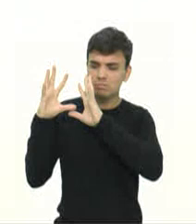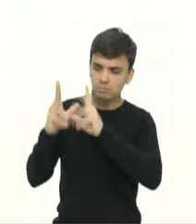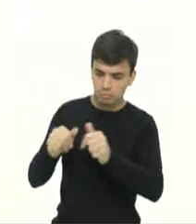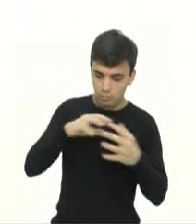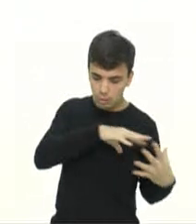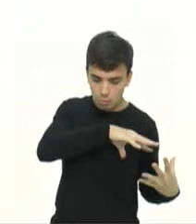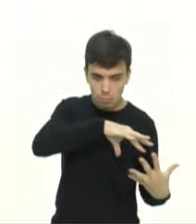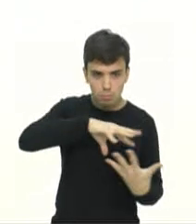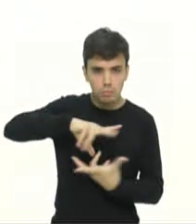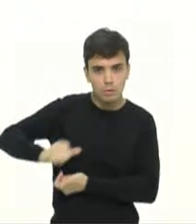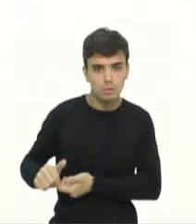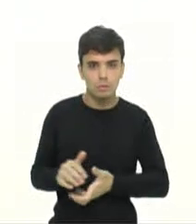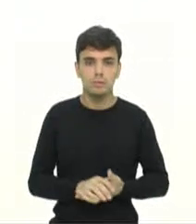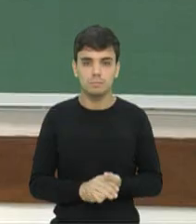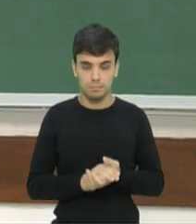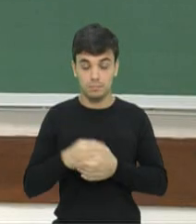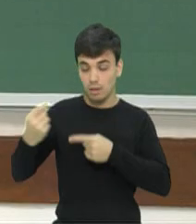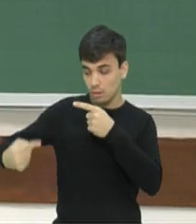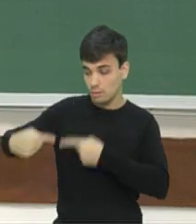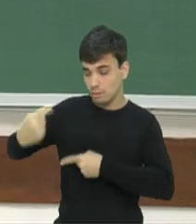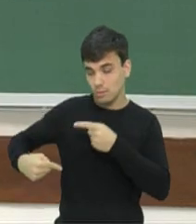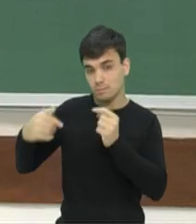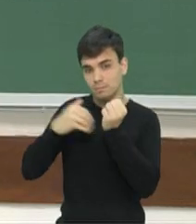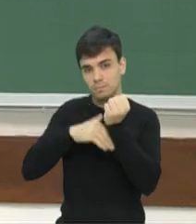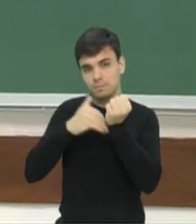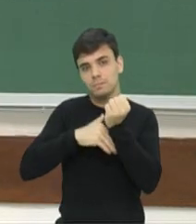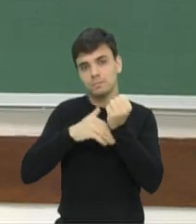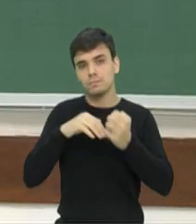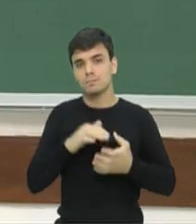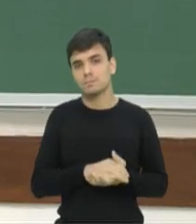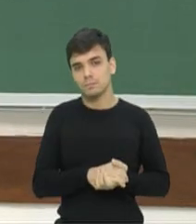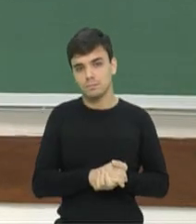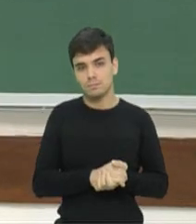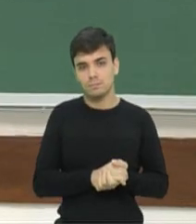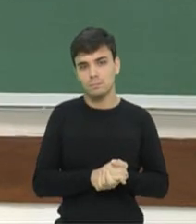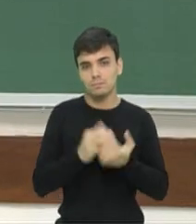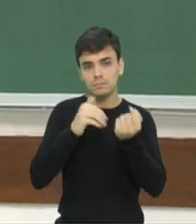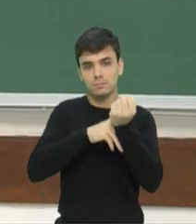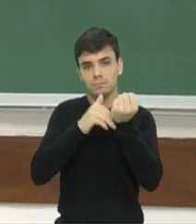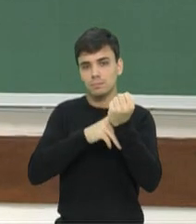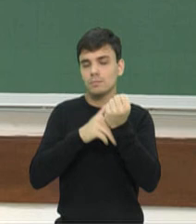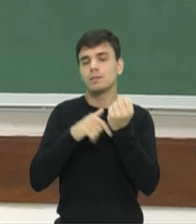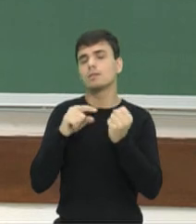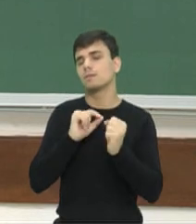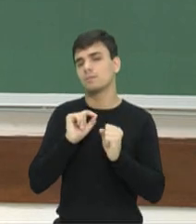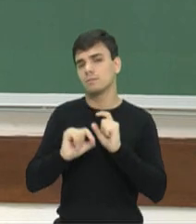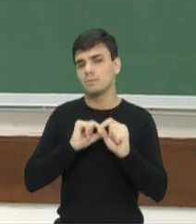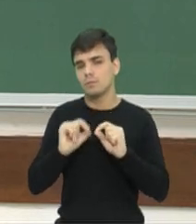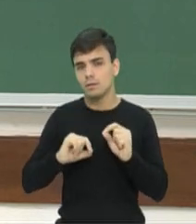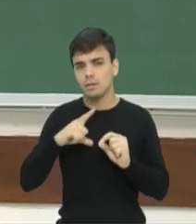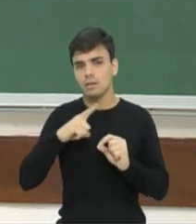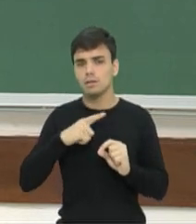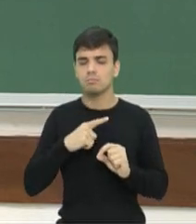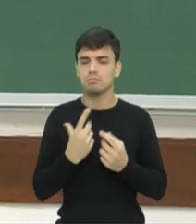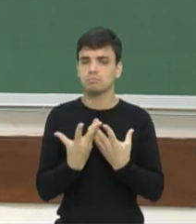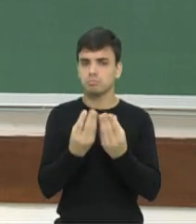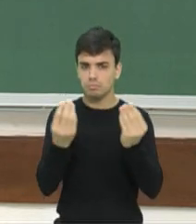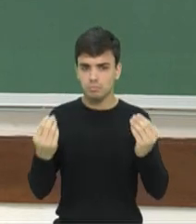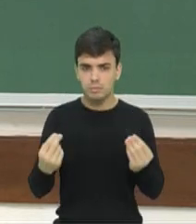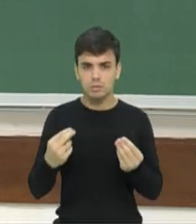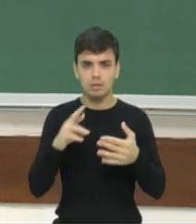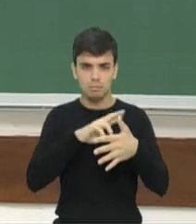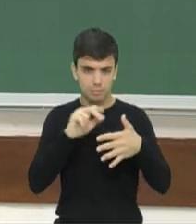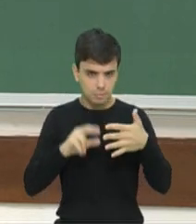Então, como ele foi disputado em segredo no início, então esse segredo acabou levando várias vertentes